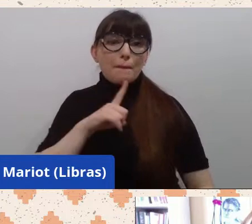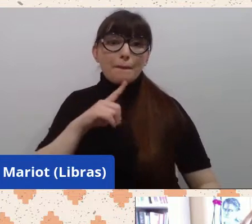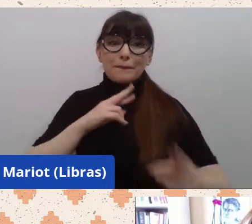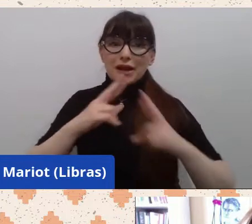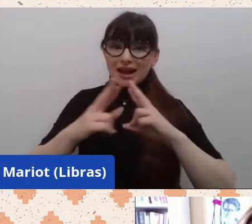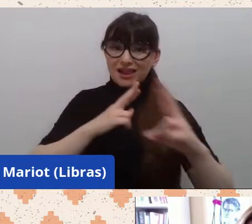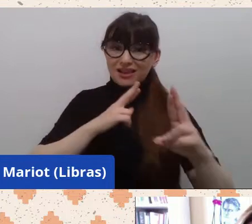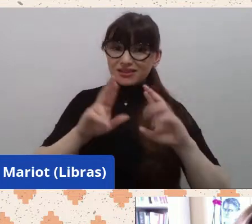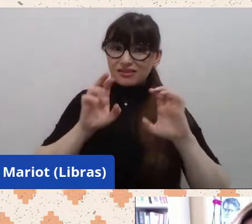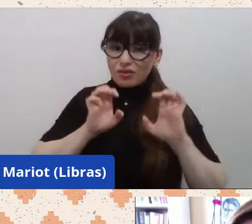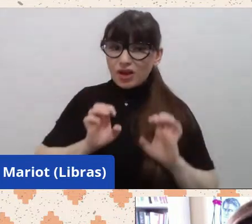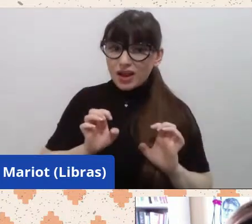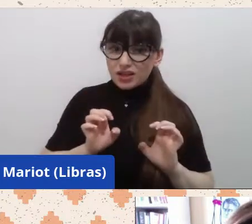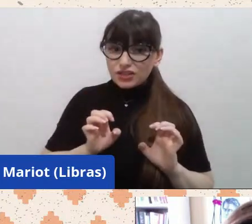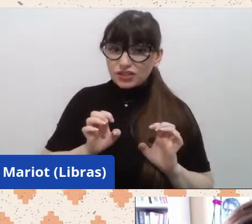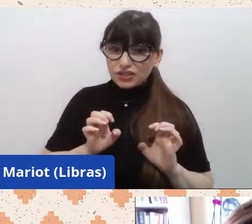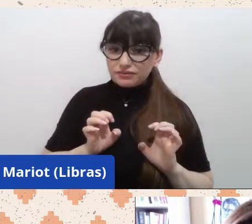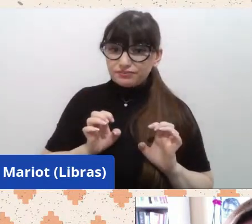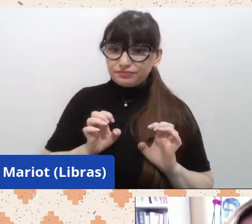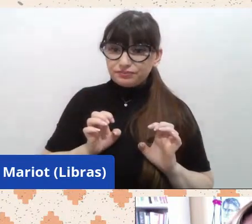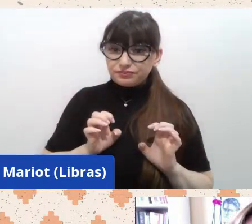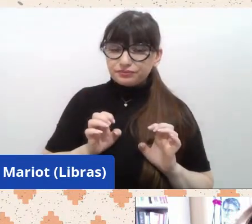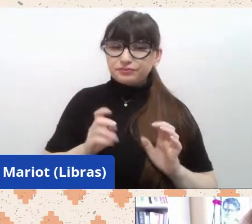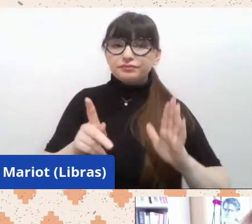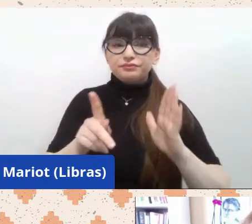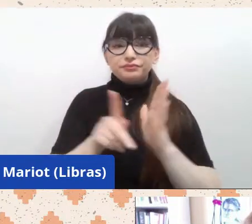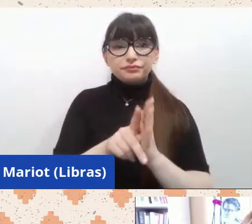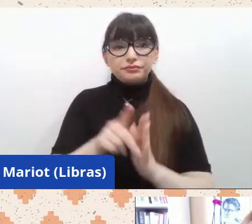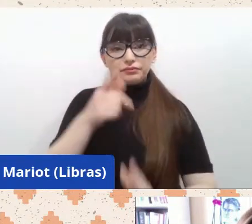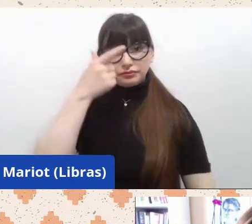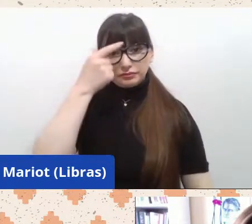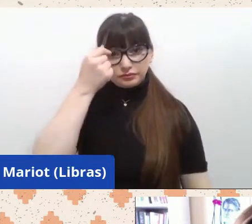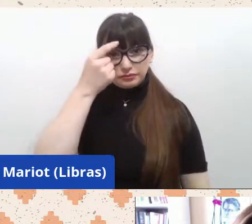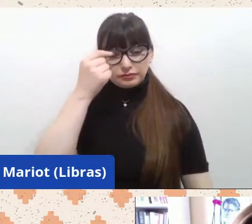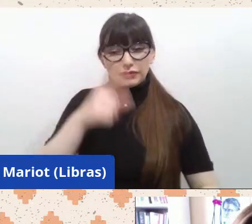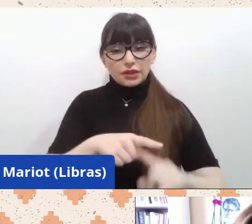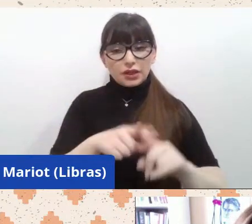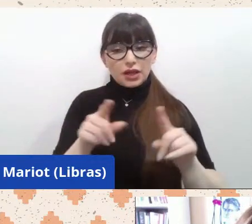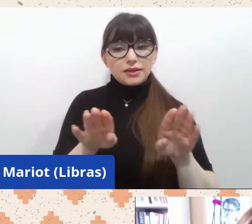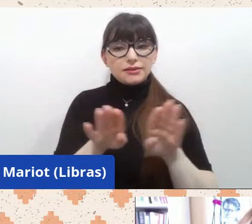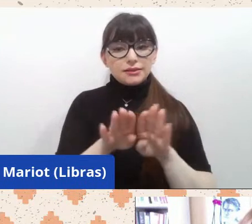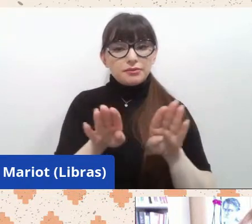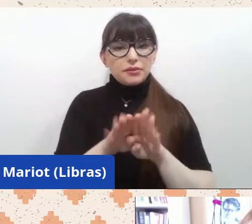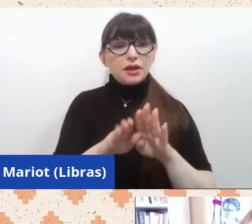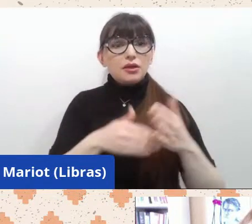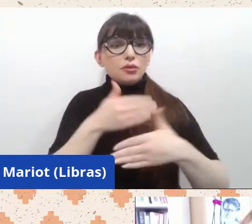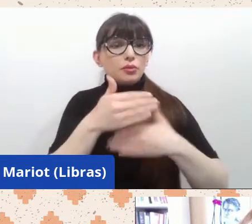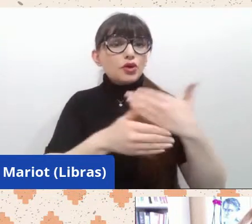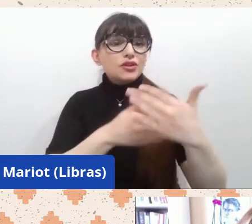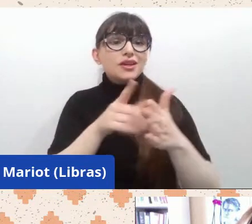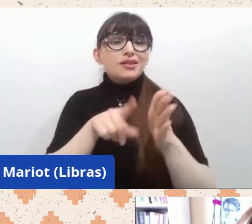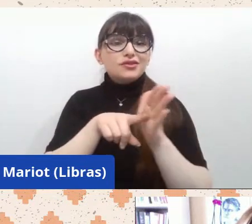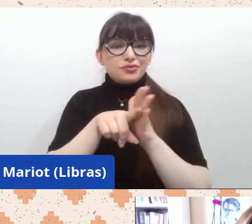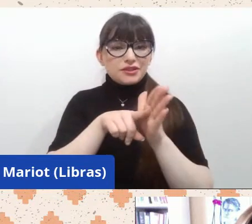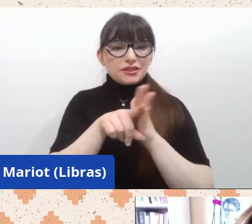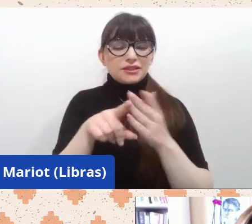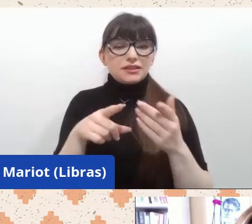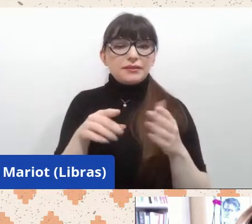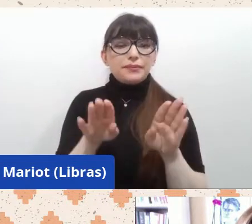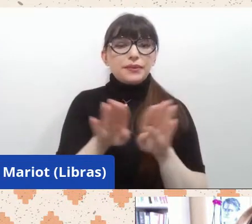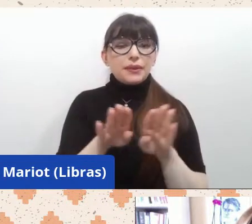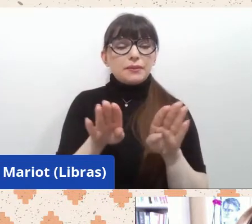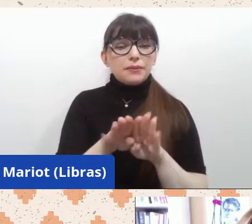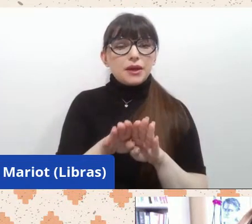éticas de condutas da universidade, mas também no próprio processo de pesquisa, né? E a